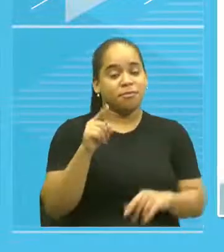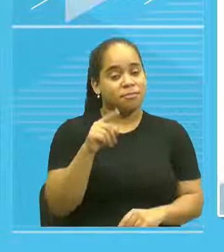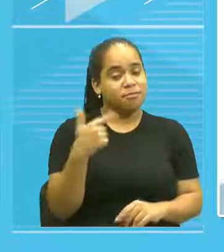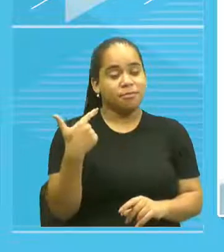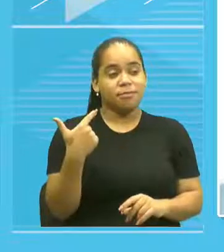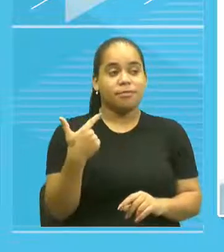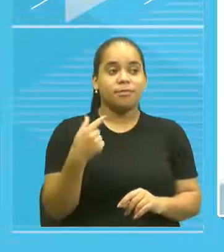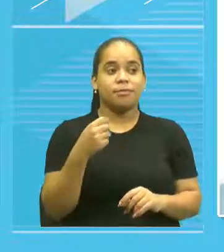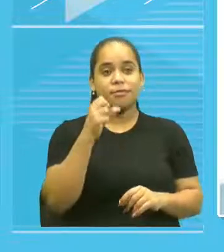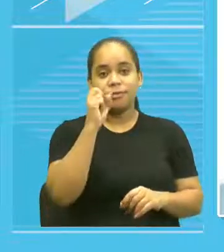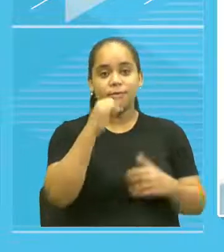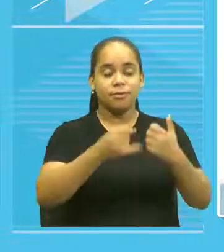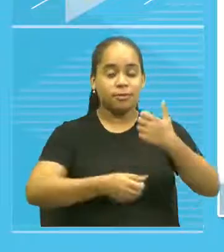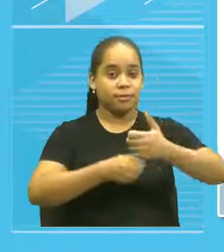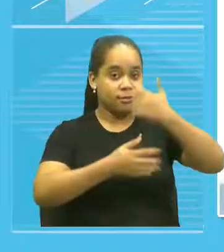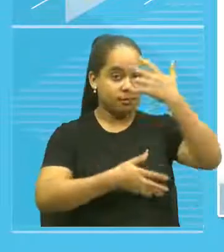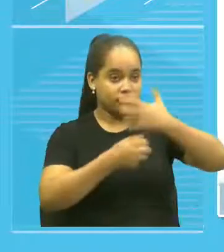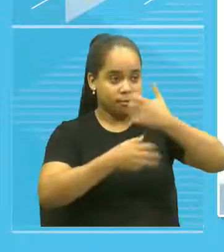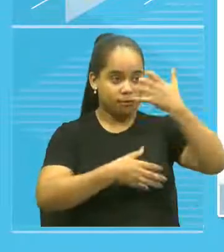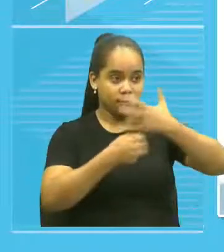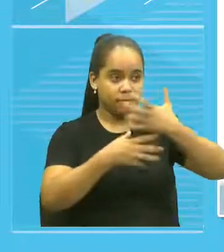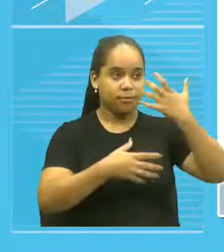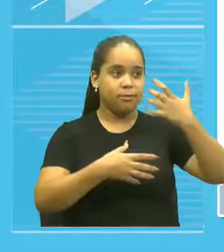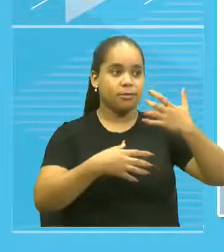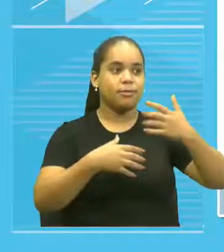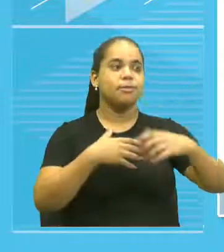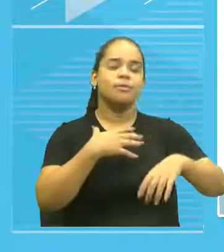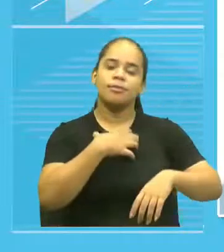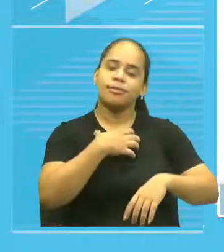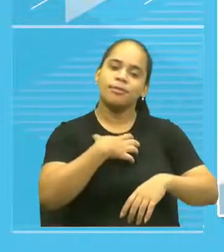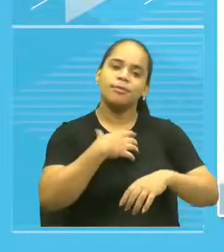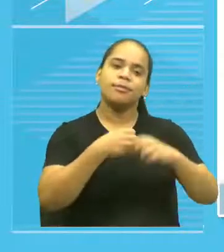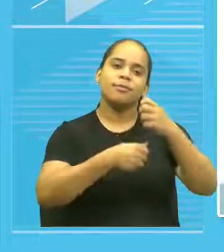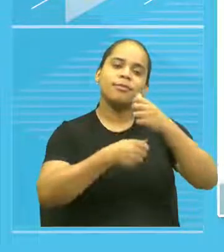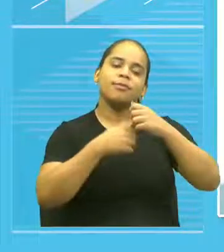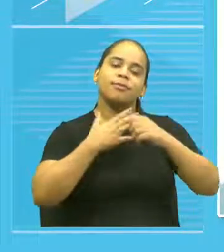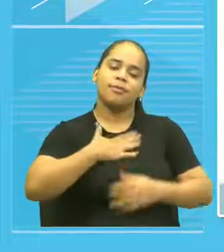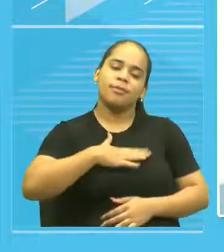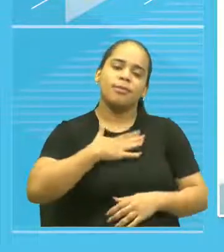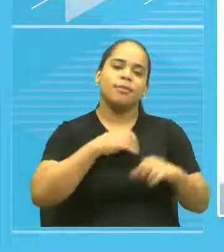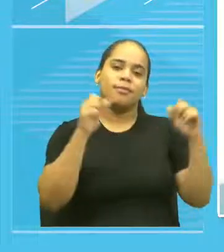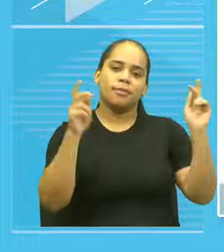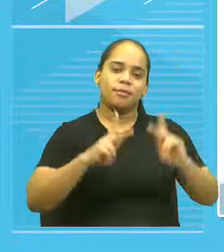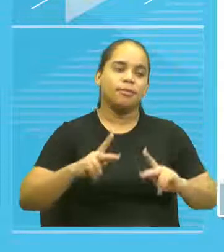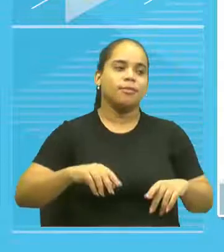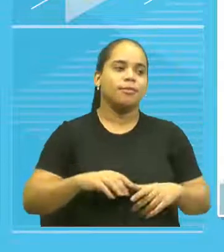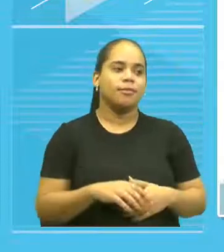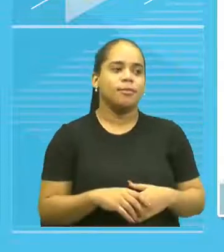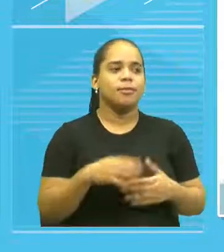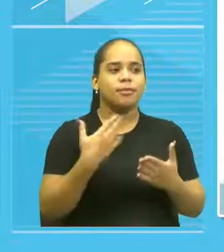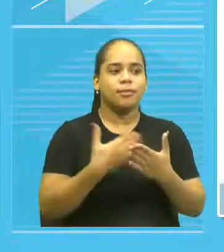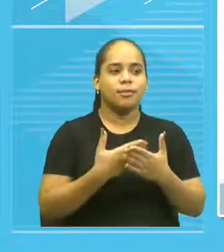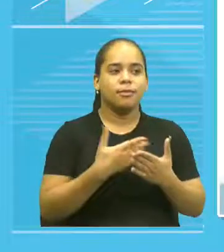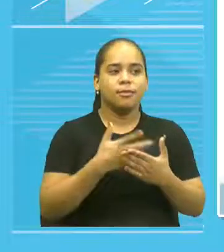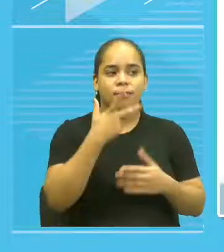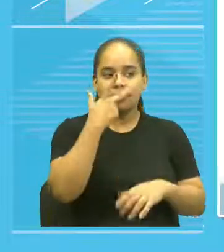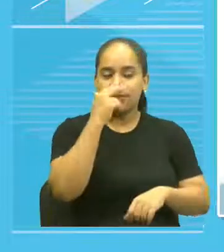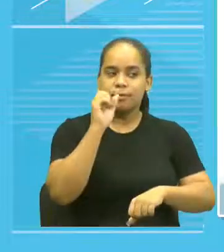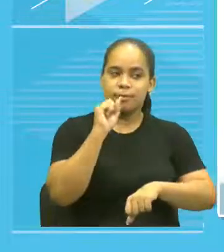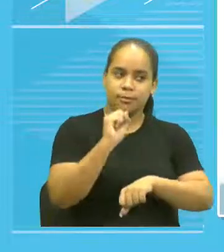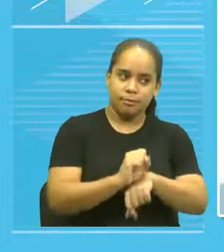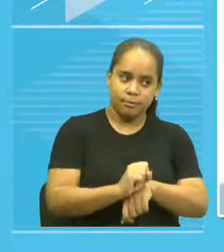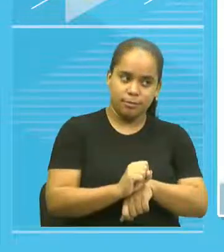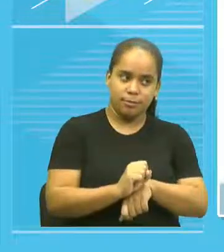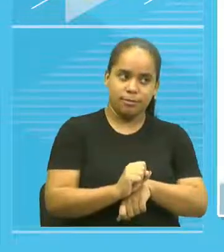se o chat não me deixa em paz você me deixa muito em paz e Betânia e me deixa muito em paz aula fica meio Paradão